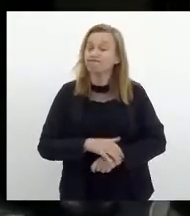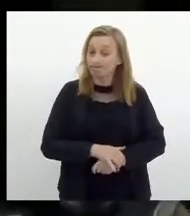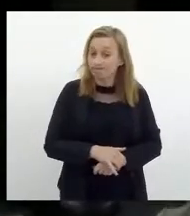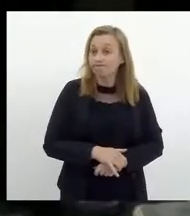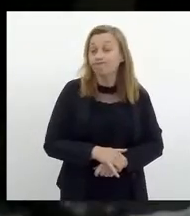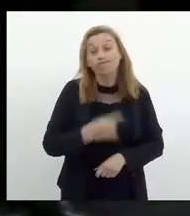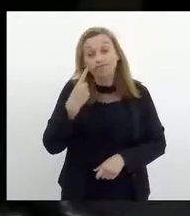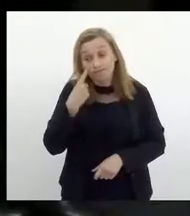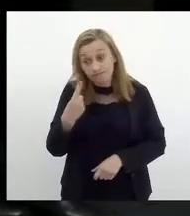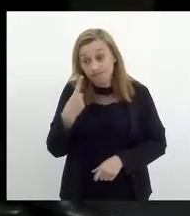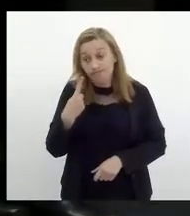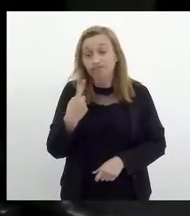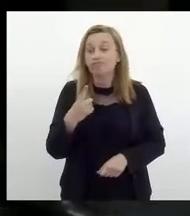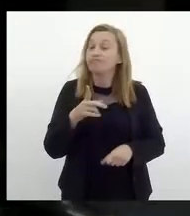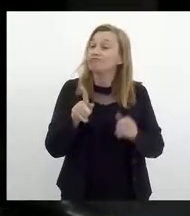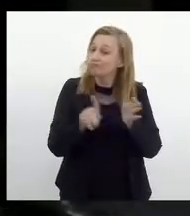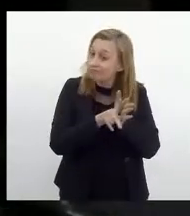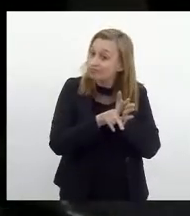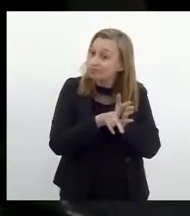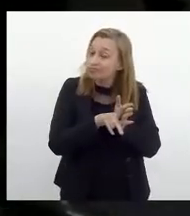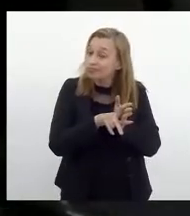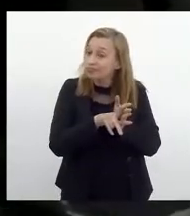e vejo nesse projeto